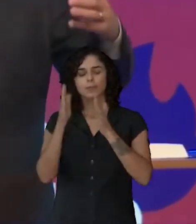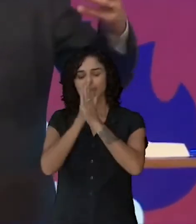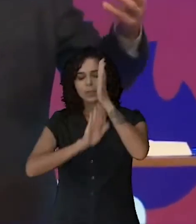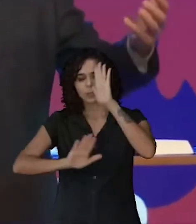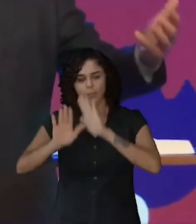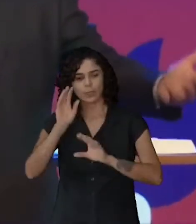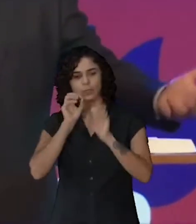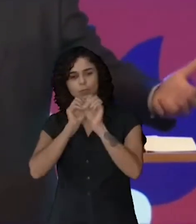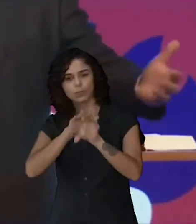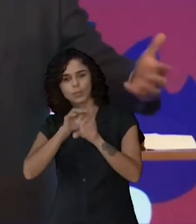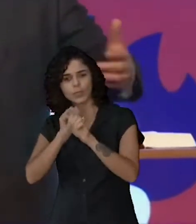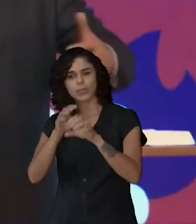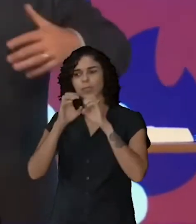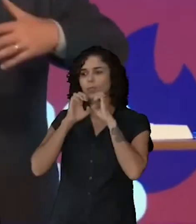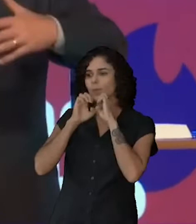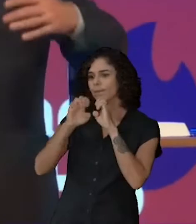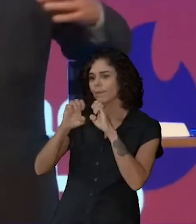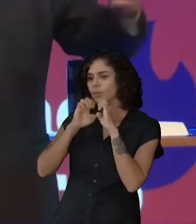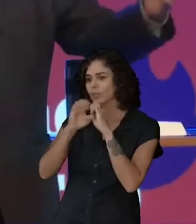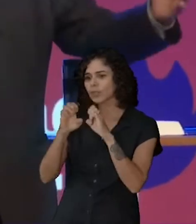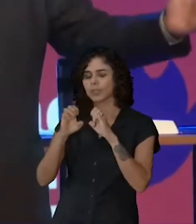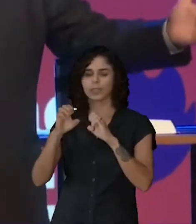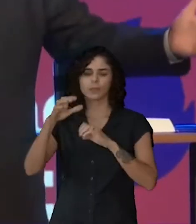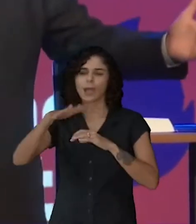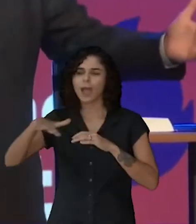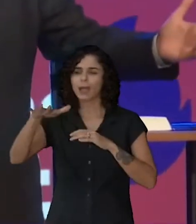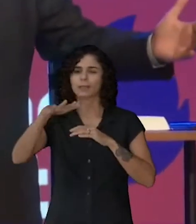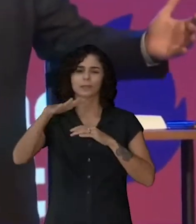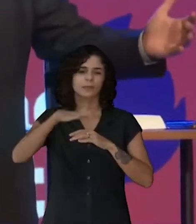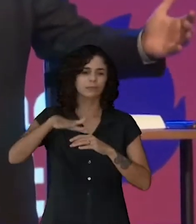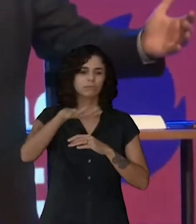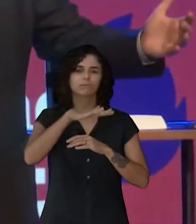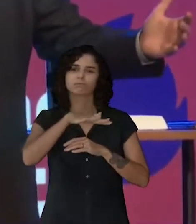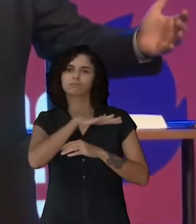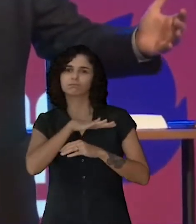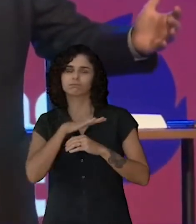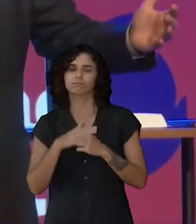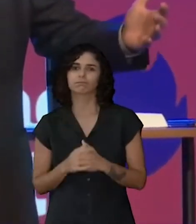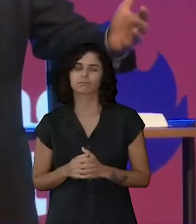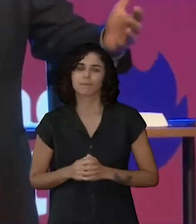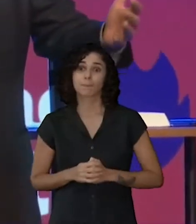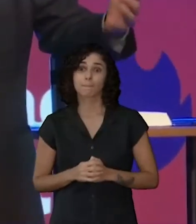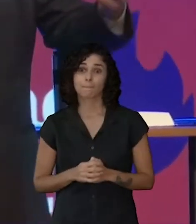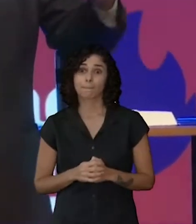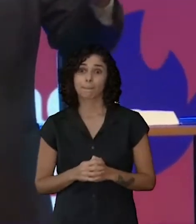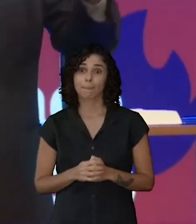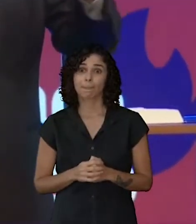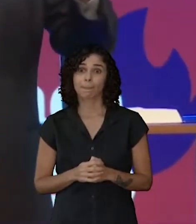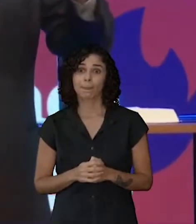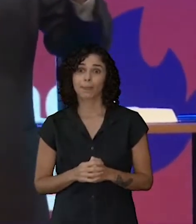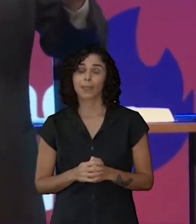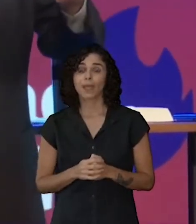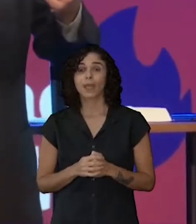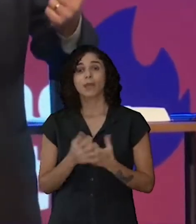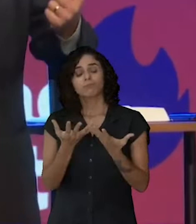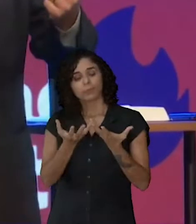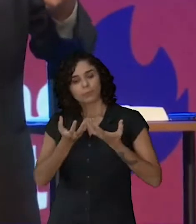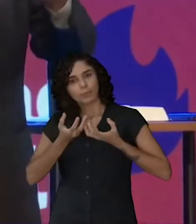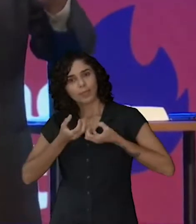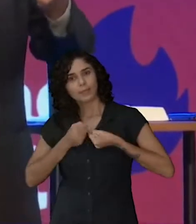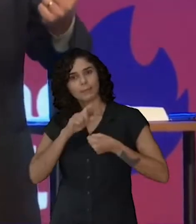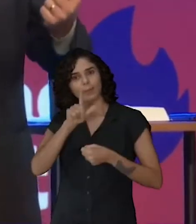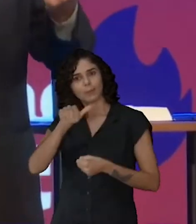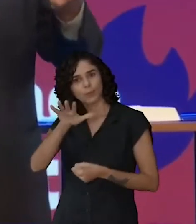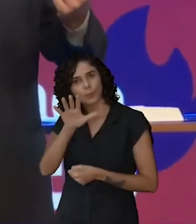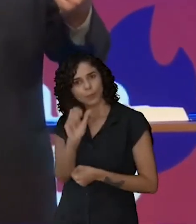no evangelismo, em tantas outras áreas. E nós a recebemos na nossa equipe, na